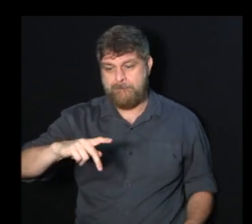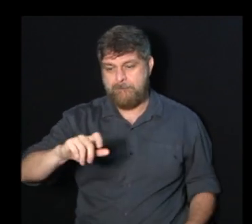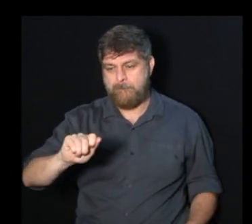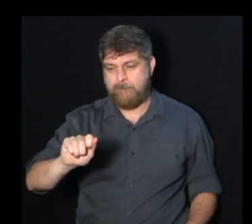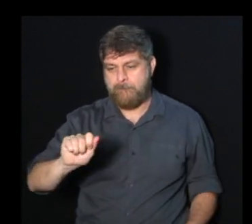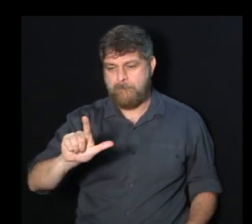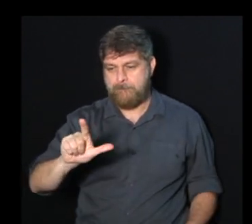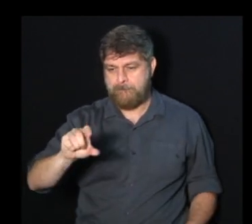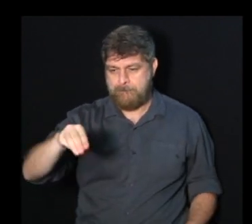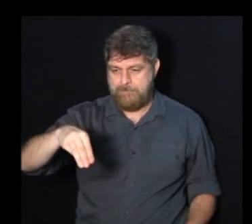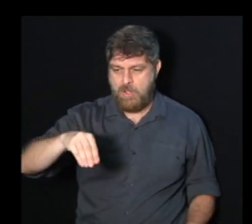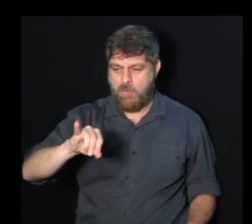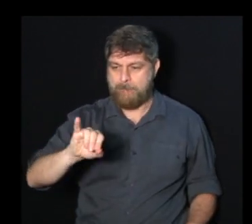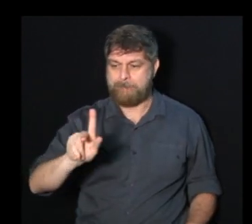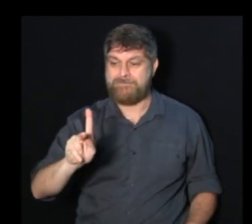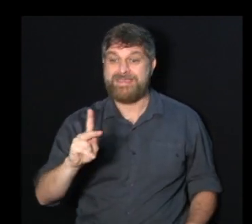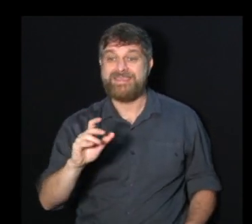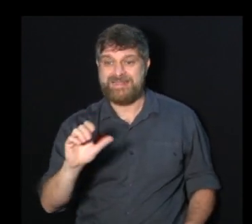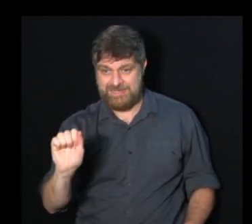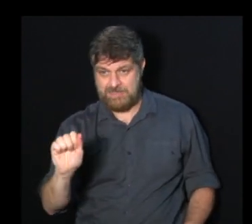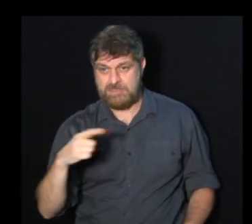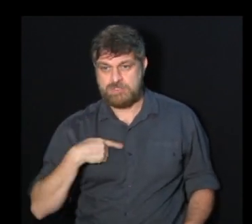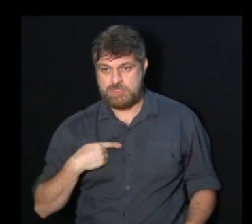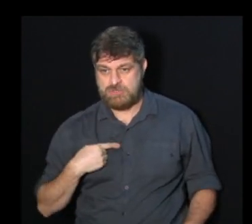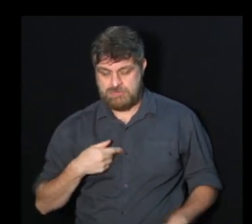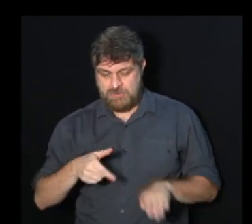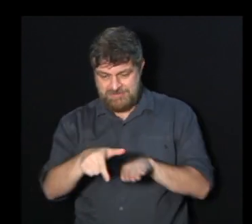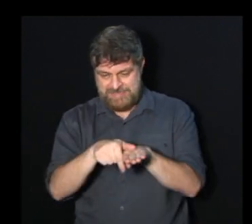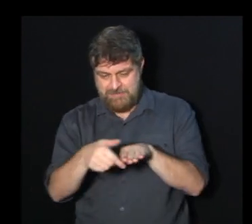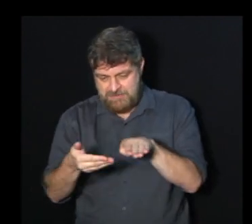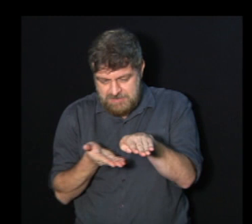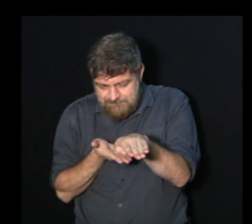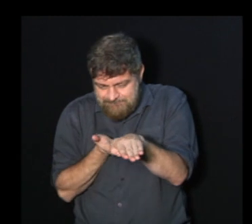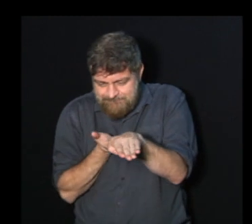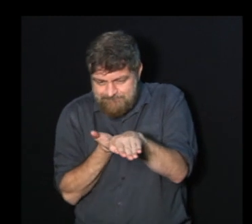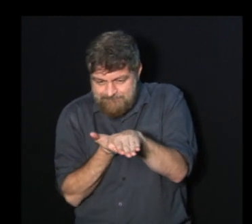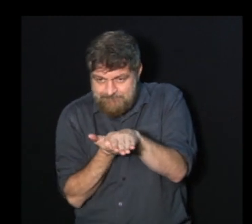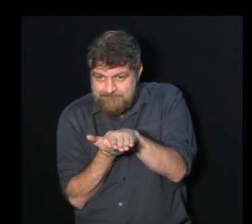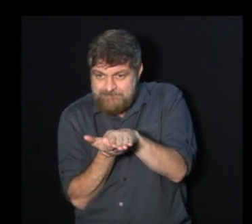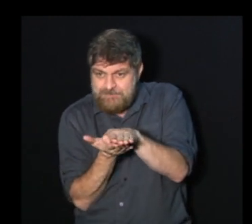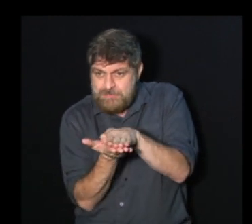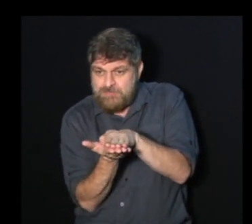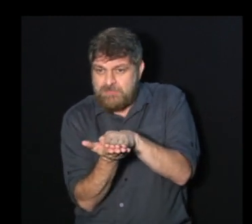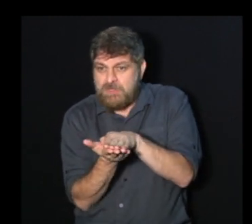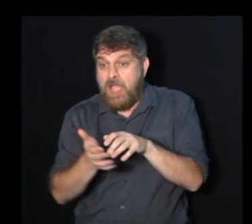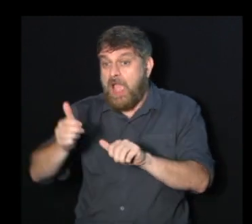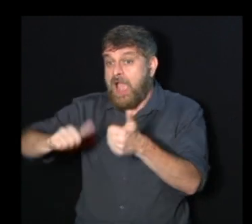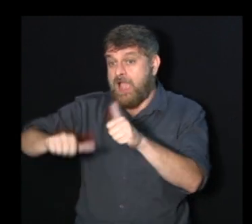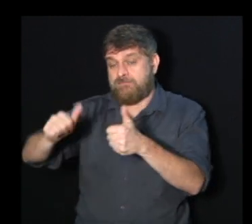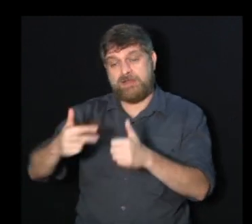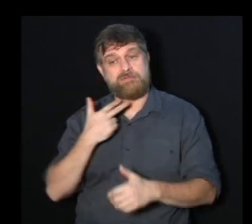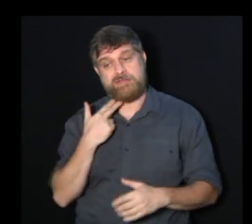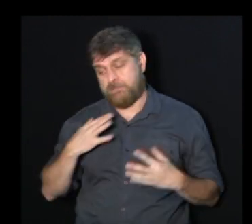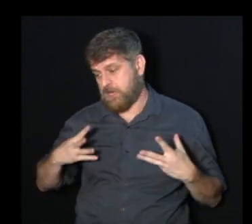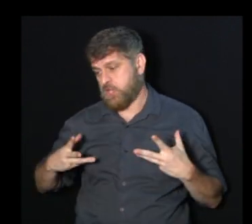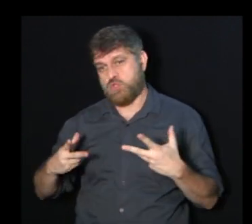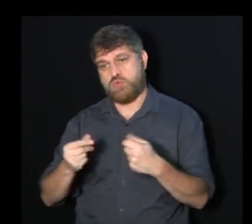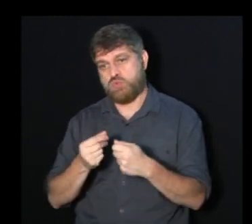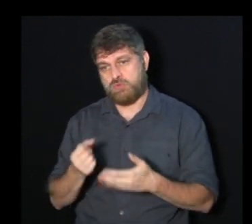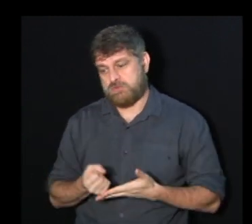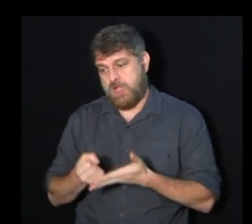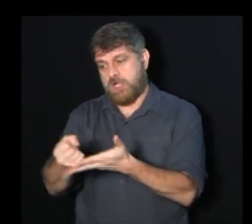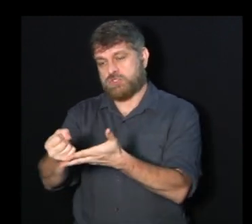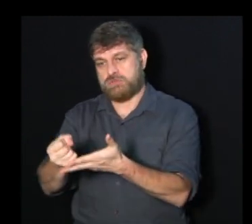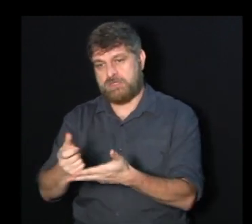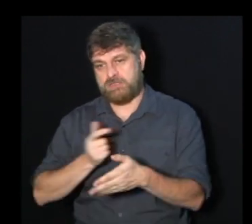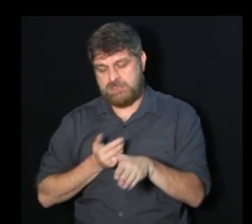palmilha, de uma cunha ali. A gente chama de cunhas laterais ou mediais, tá? Tem que avaliar, porque não são todos os casos que vão se beneficiar com a cunha